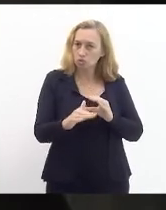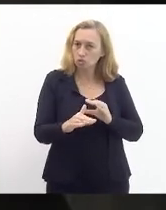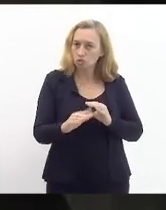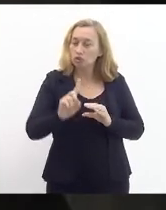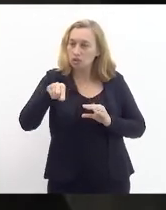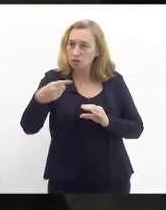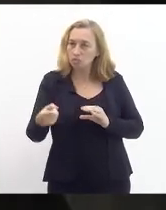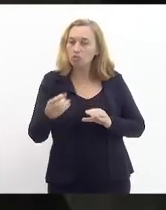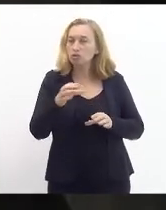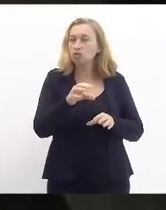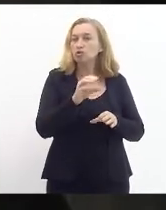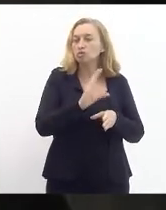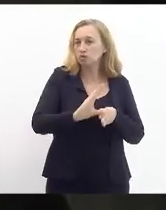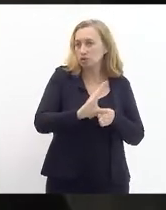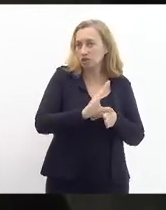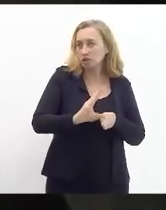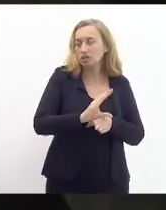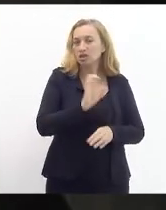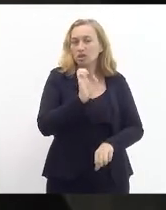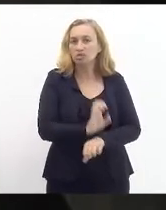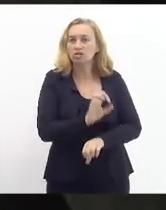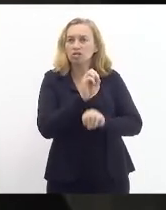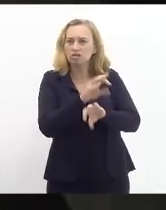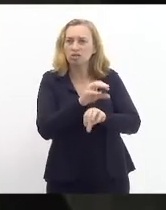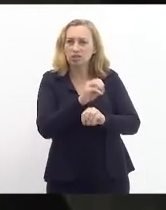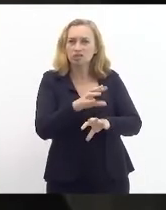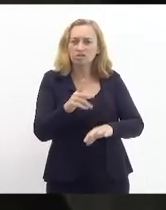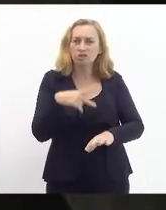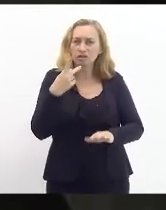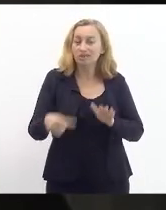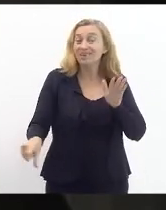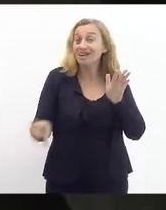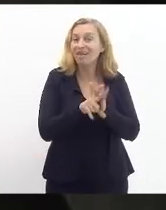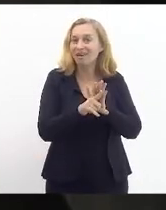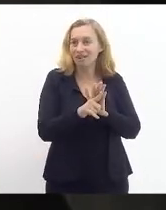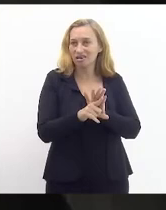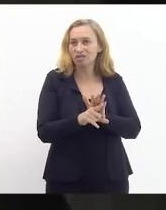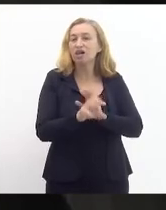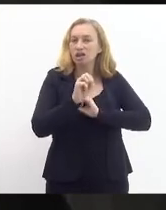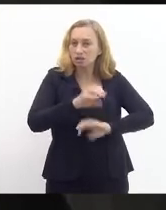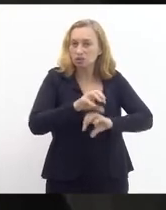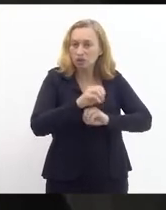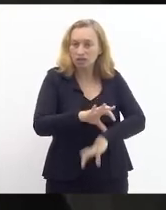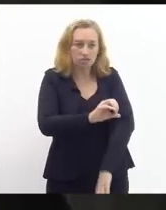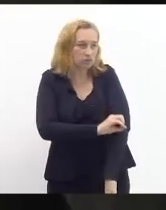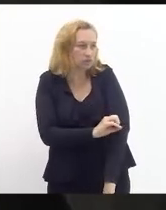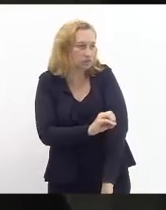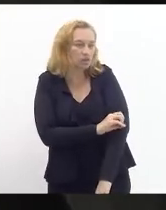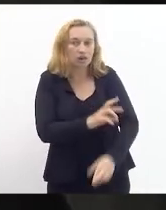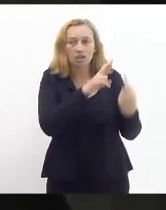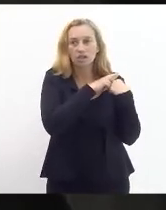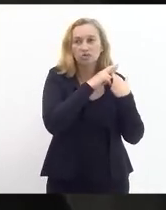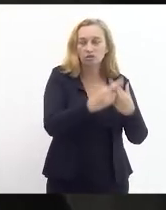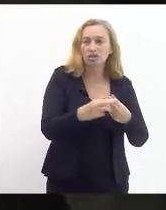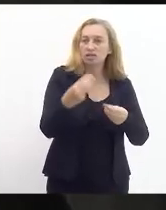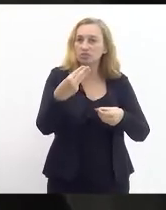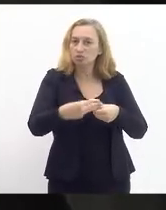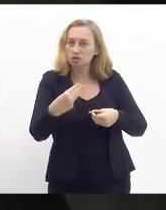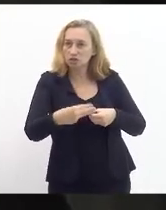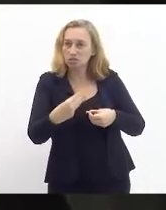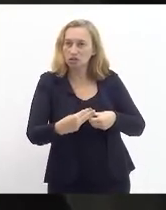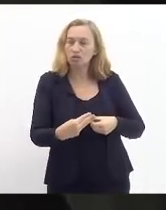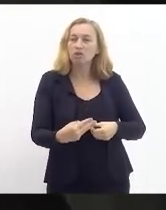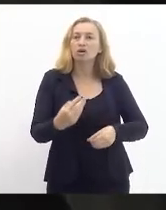Depois do Conselho Estadual de Educação em do São do óbvio que tá na legislação a educação infantil é responsabilidade dos Municípios